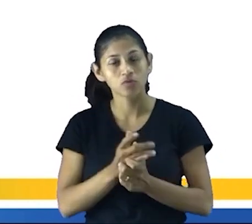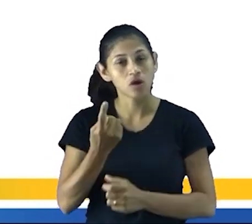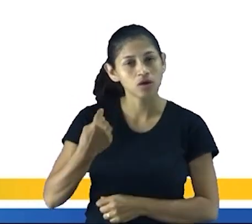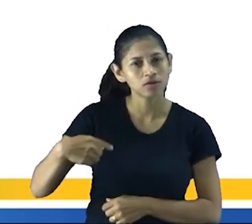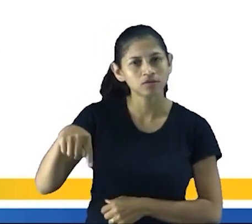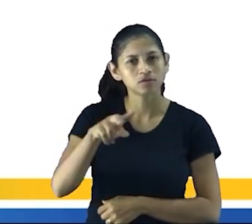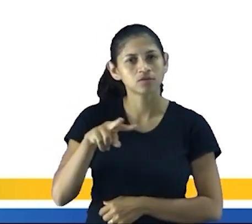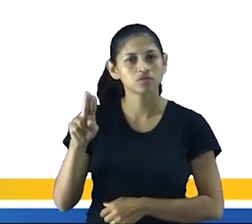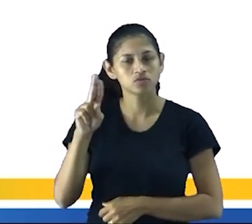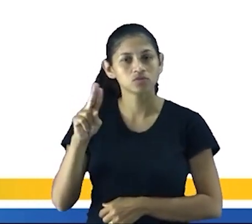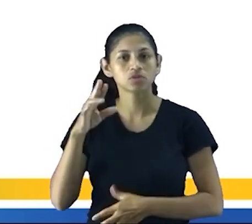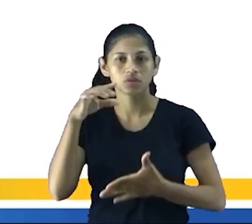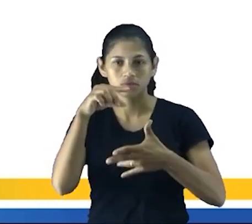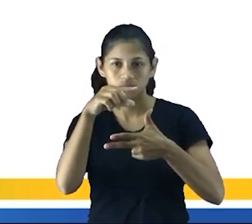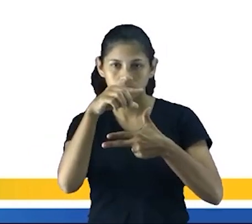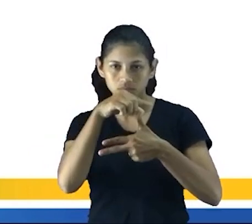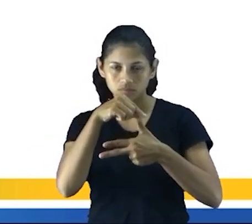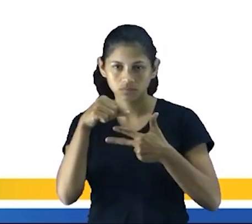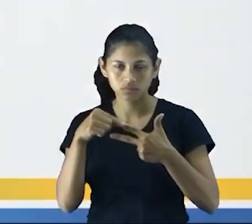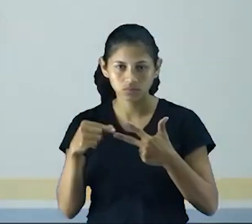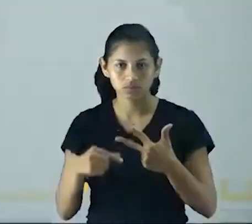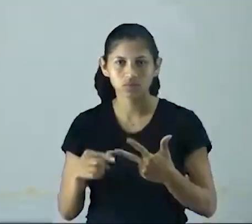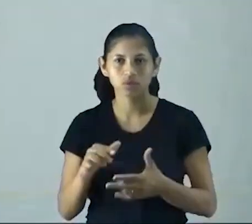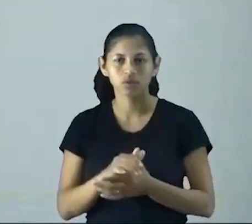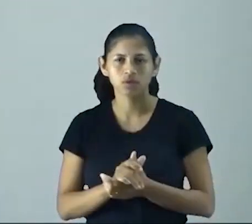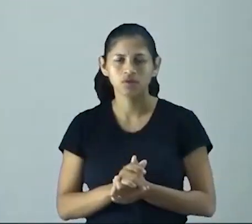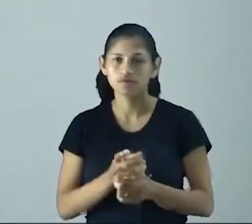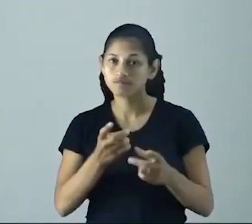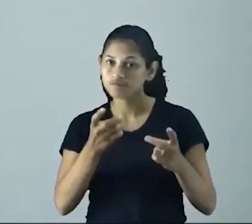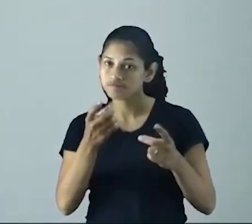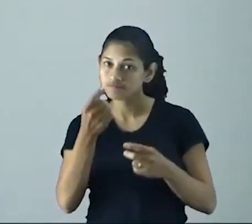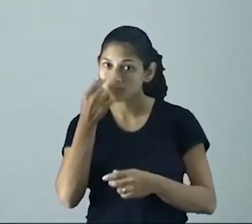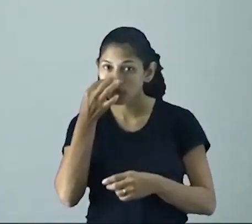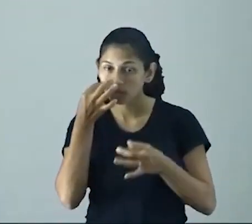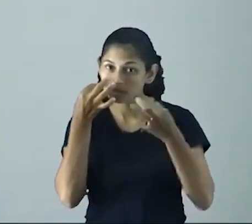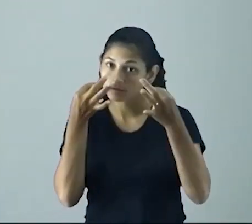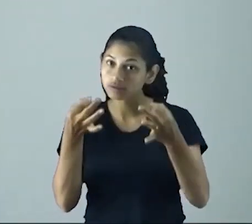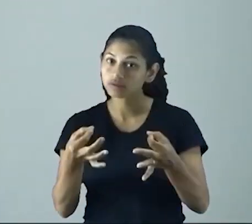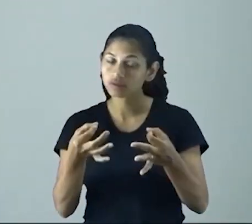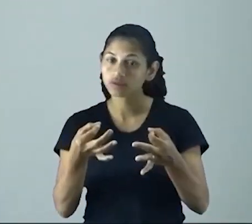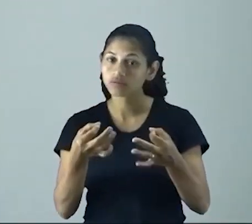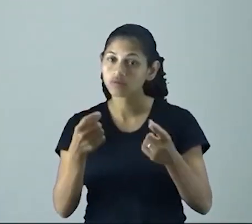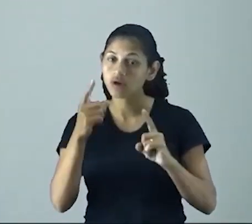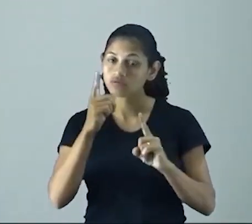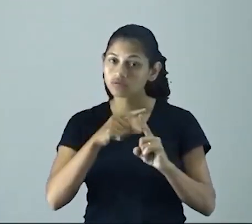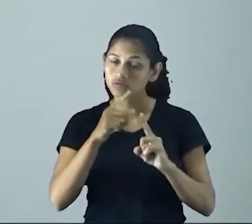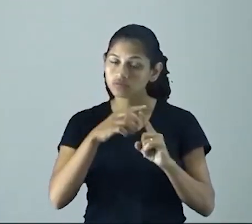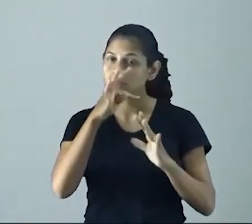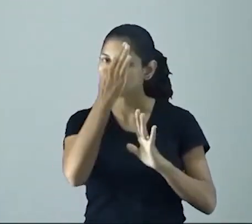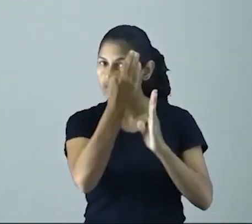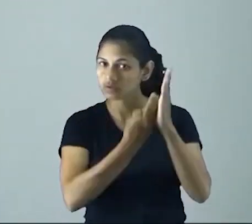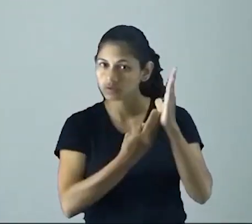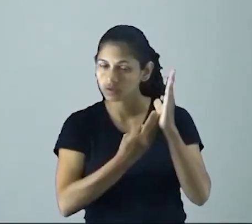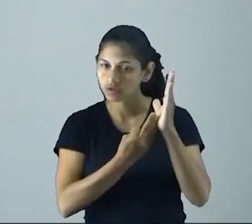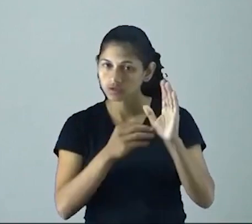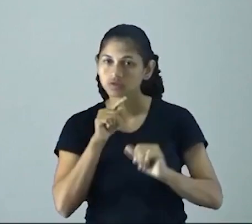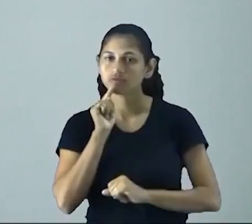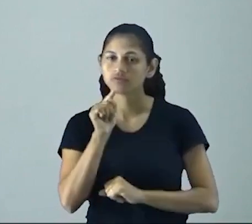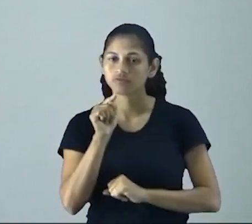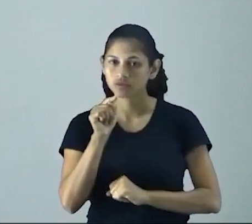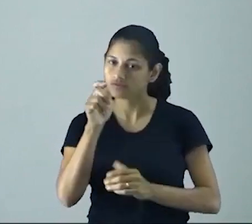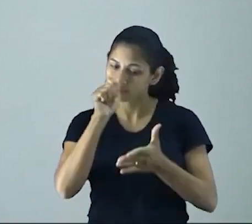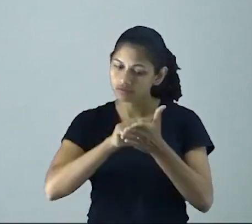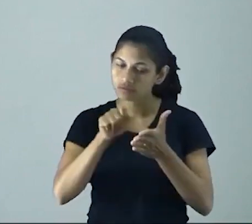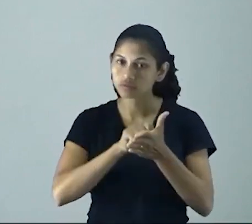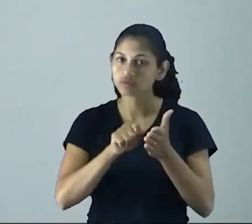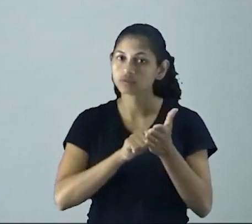utilizar, né, no Enem, tá bom? Certo? Então fiquem atentos à tipologia do texto que você vai produzir na